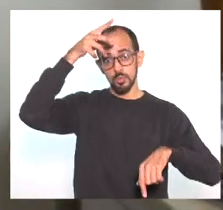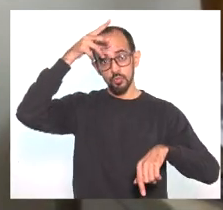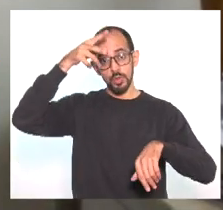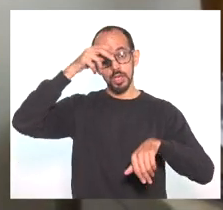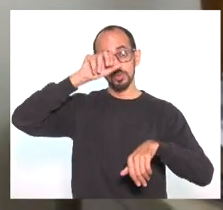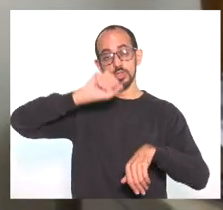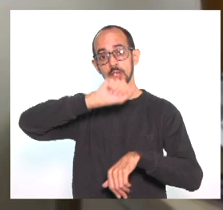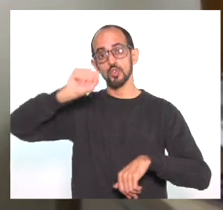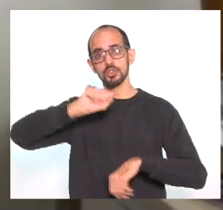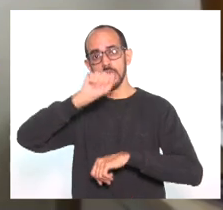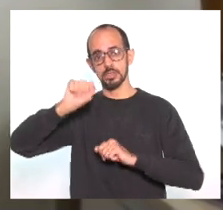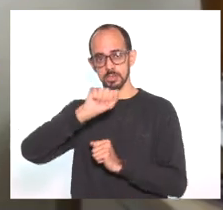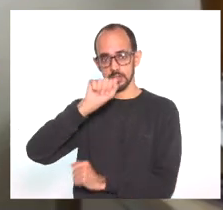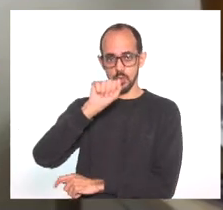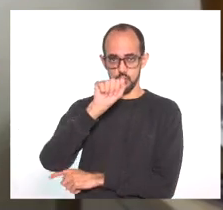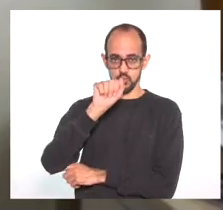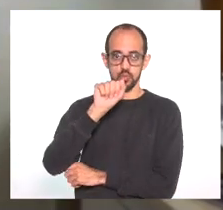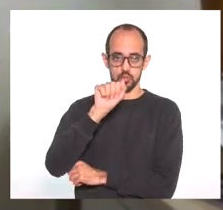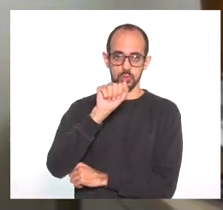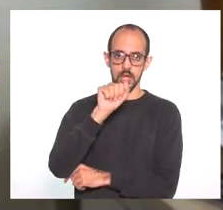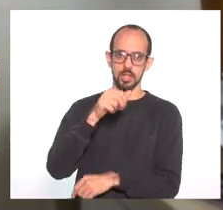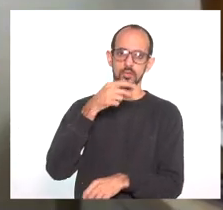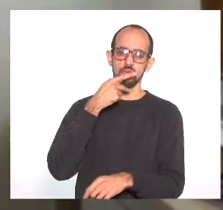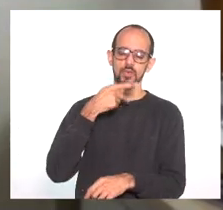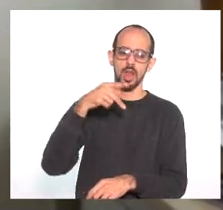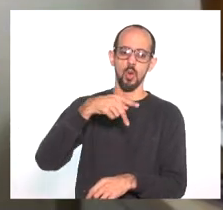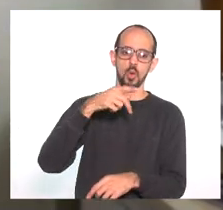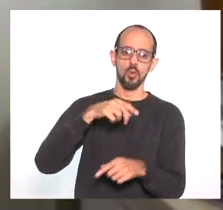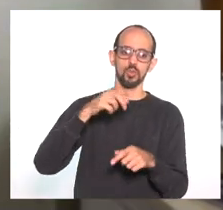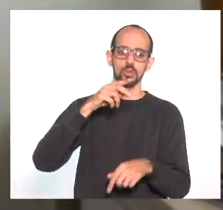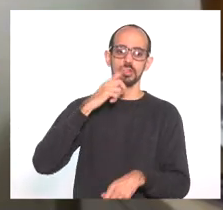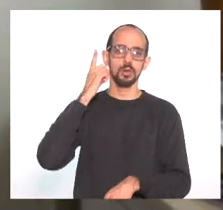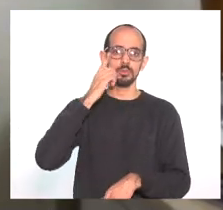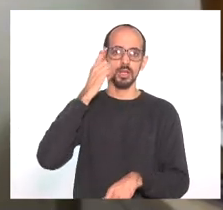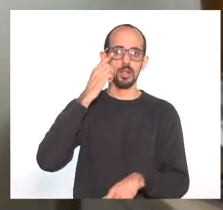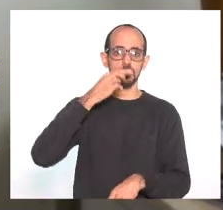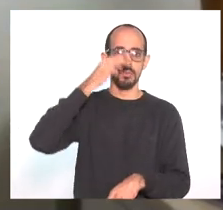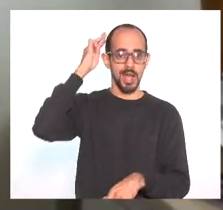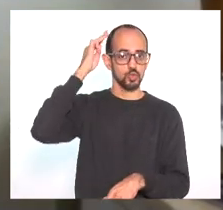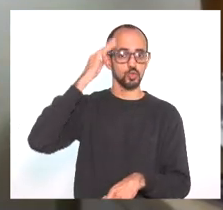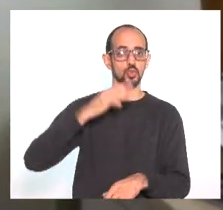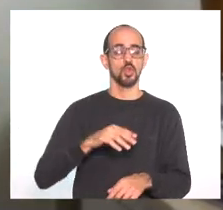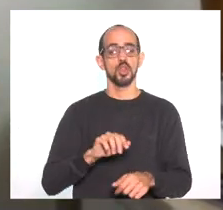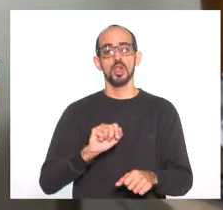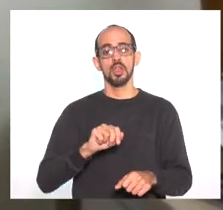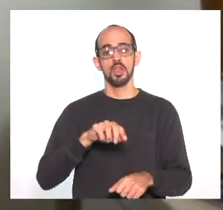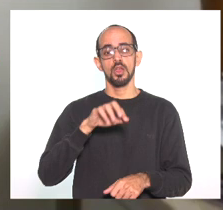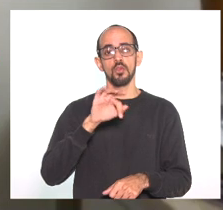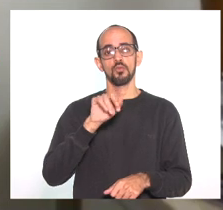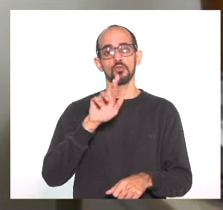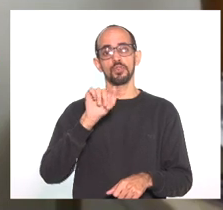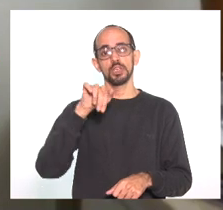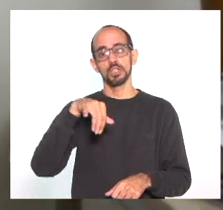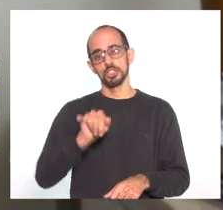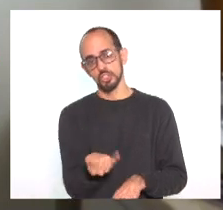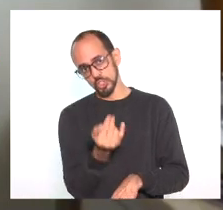Petroleiros, como se referiu aqui o deputado Márcio Pacheco, Firjan, UNIP,